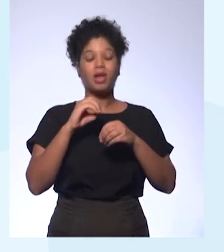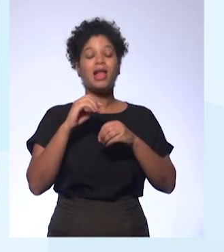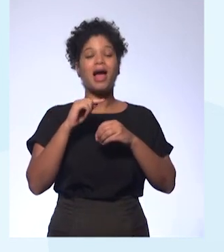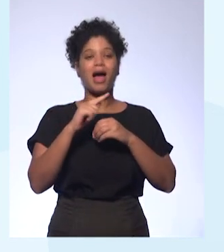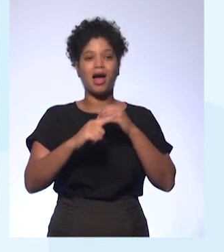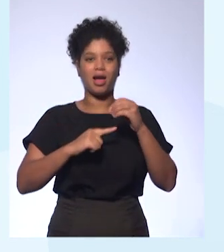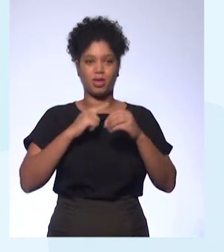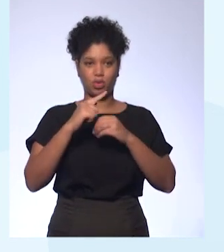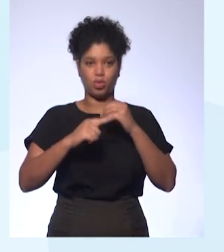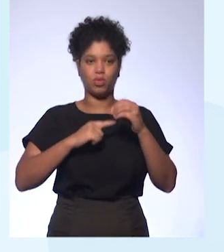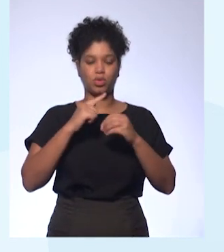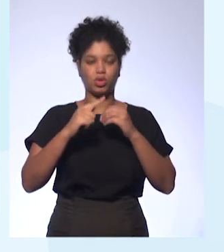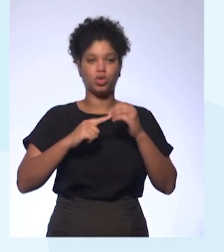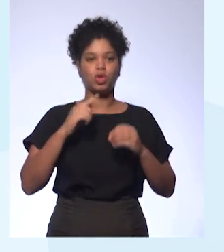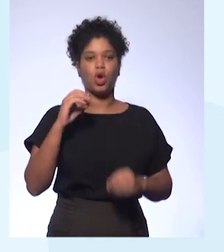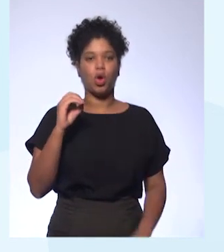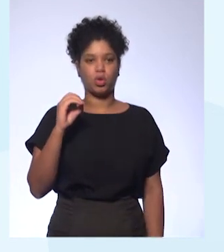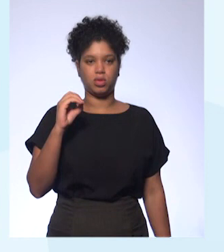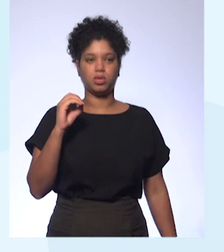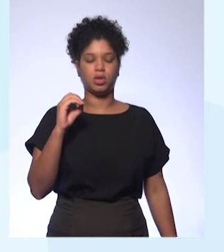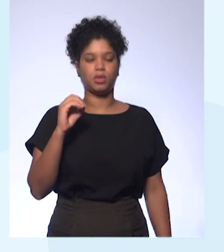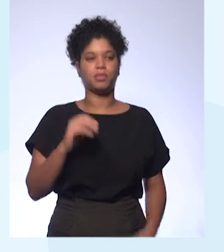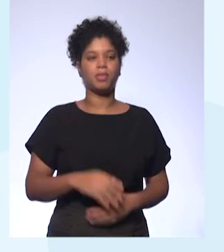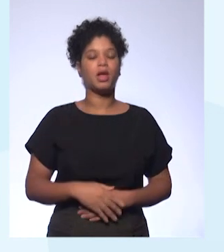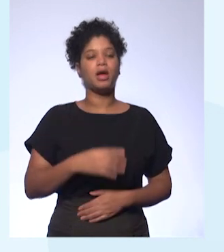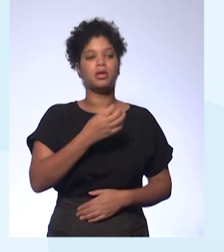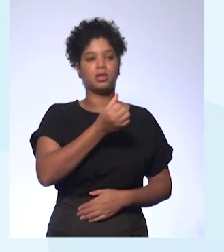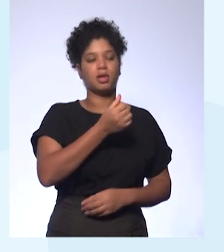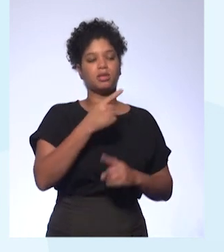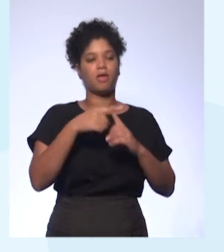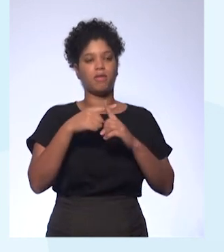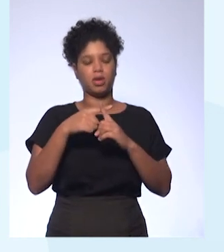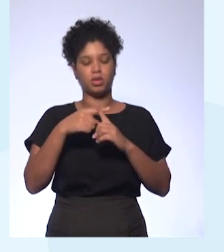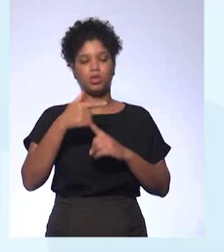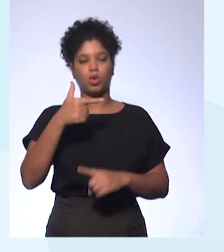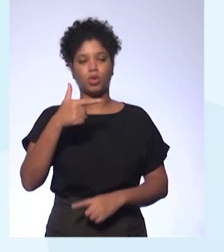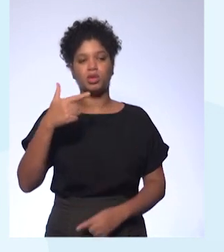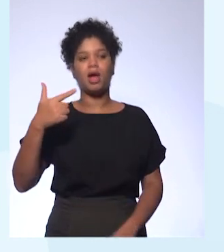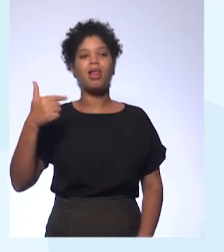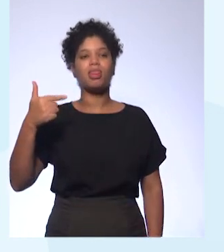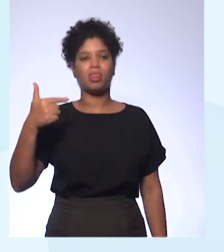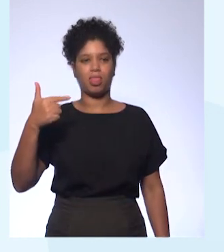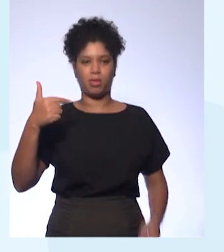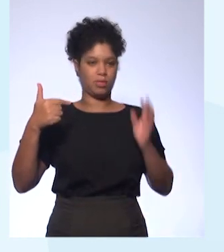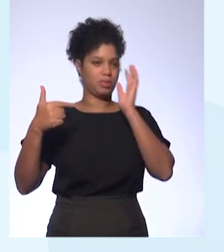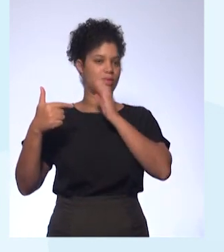oxigênio, ok? Aqui eu já tenho 6 vezes 2, 12,